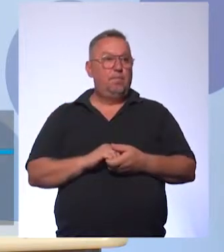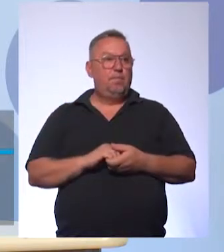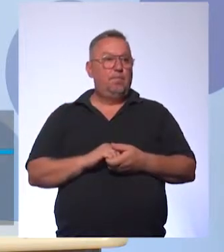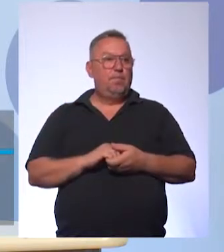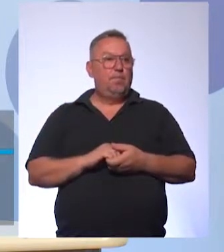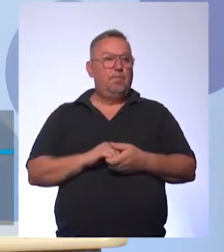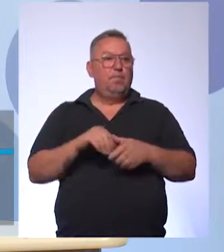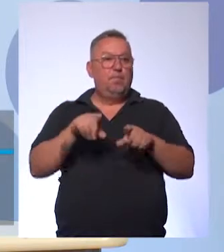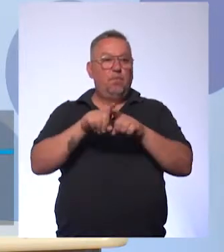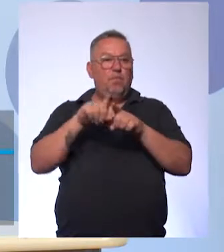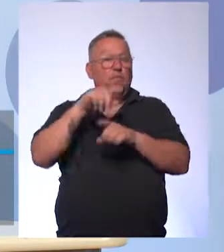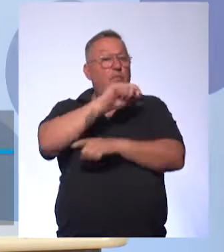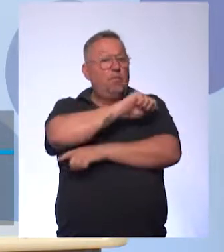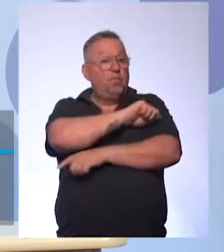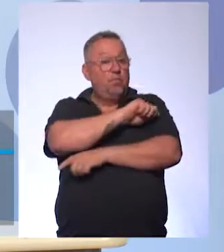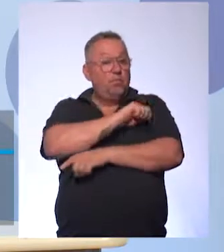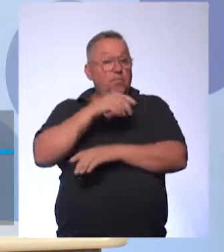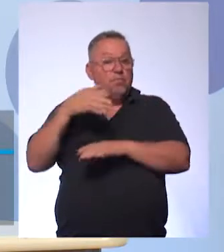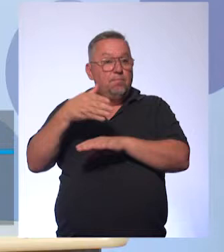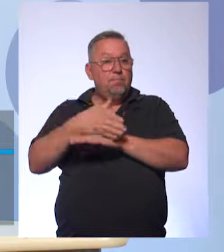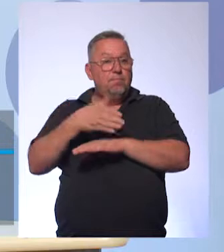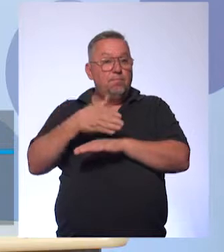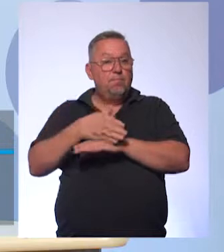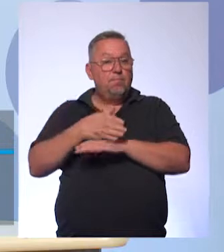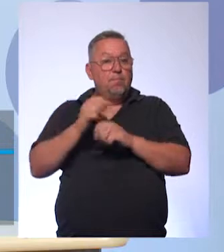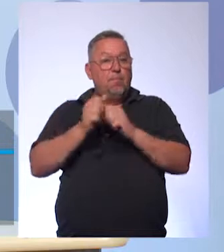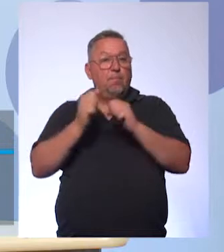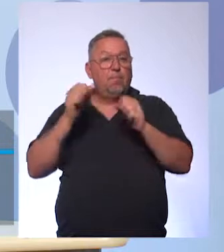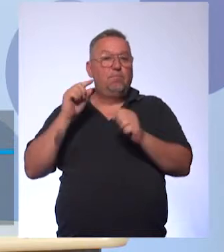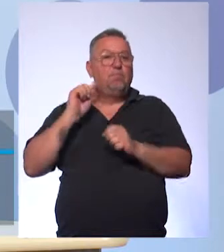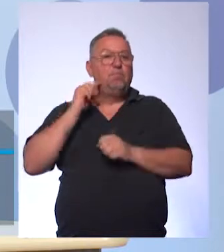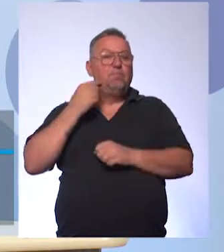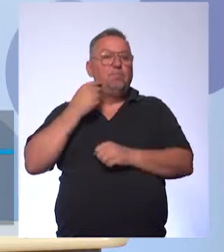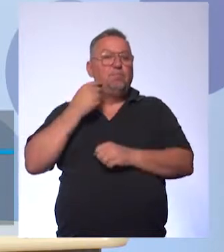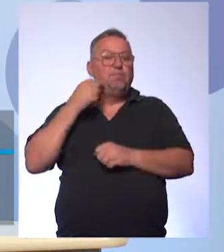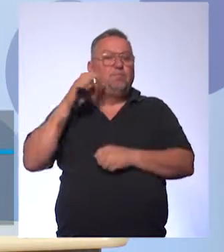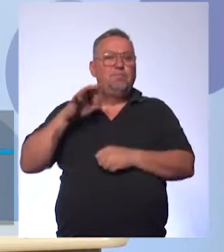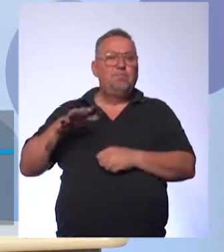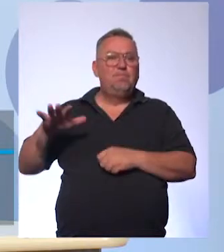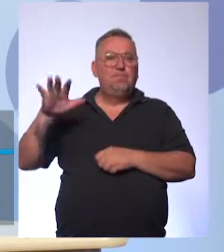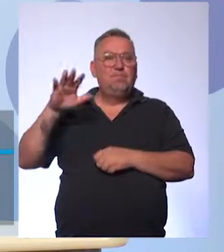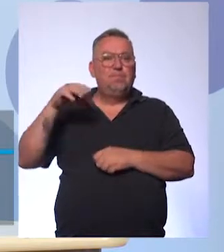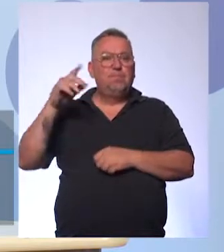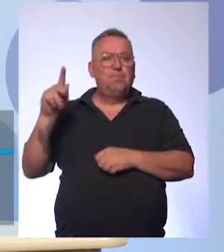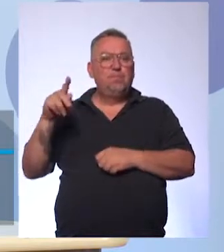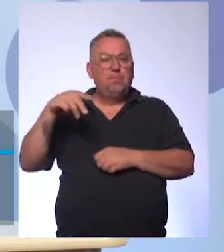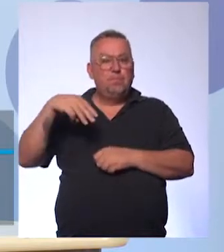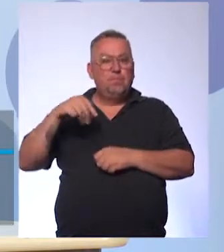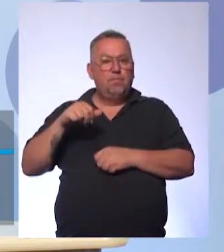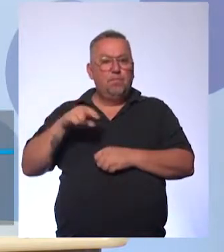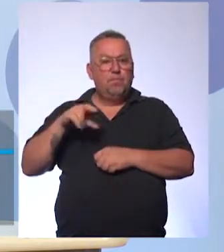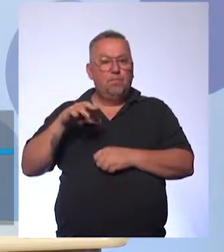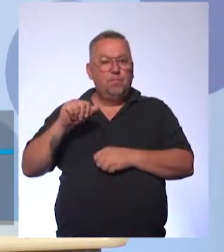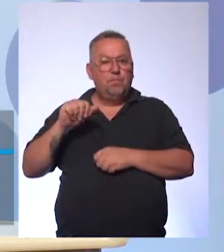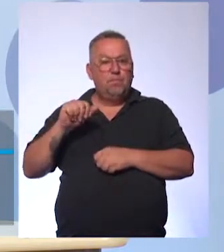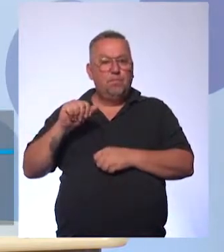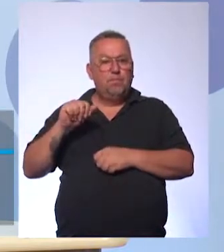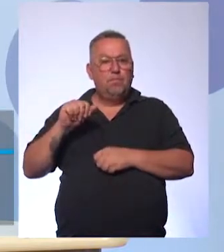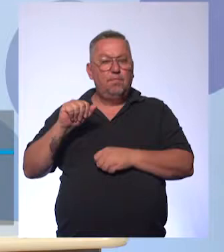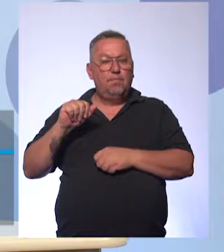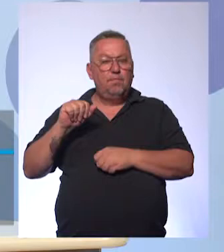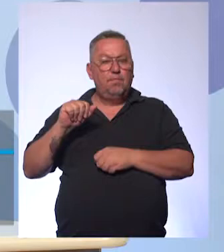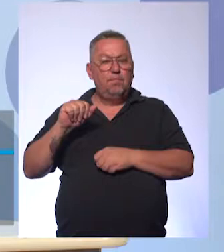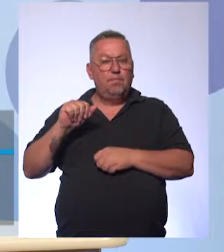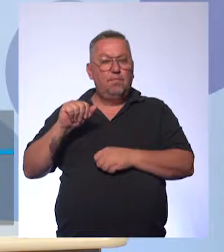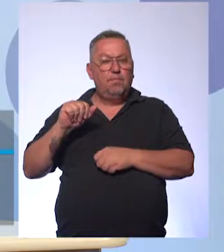Gisele, um aluno ó, participando. Gisele escreveu sem poluição. Professora Maria Marim, acho